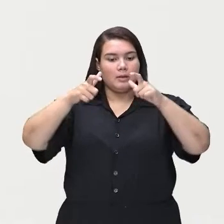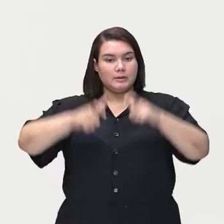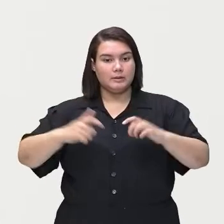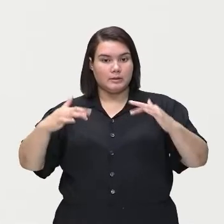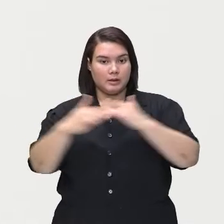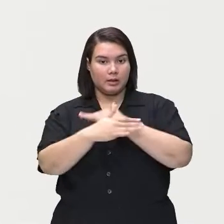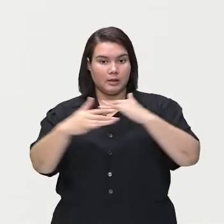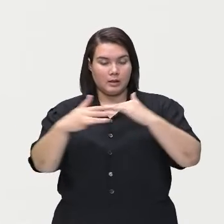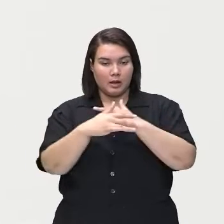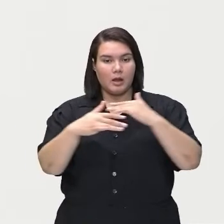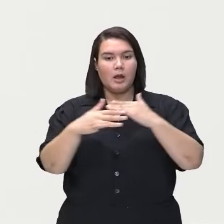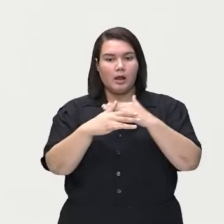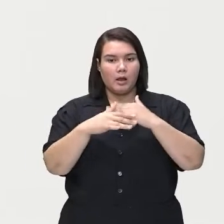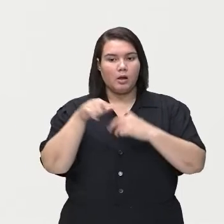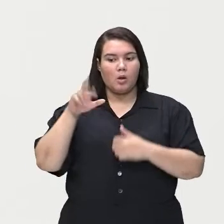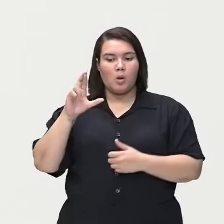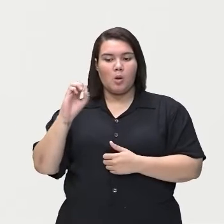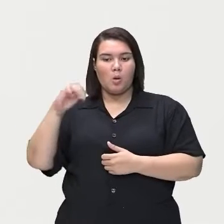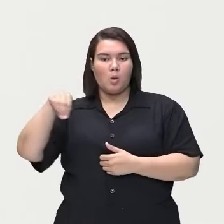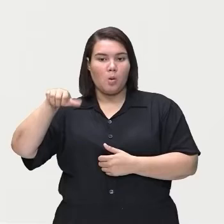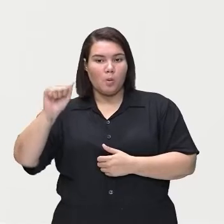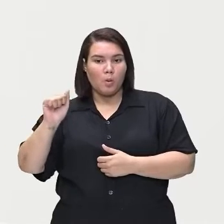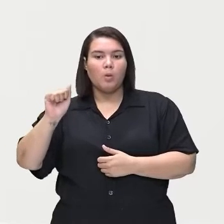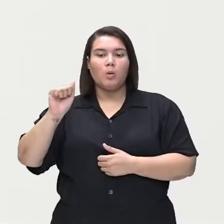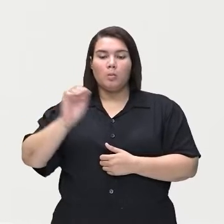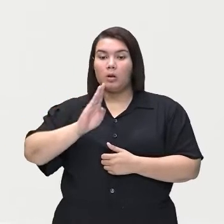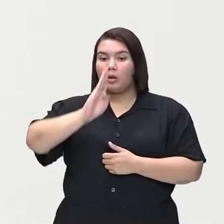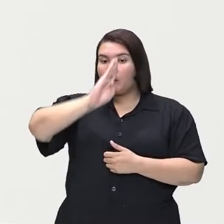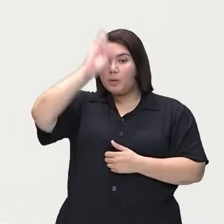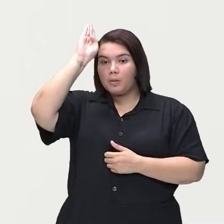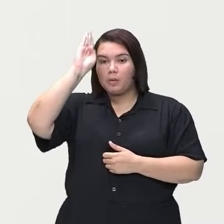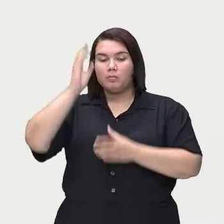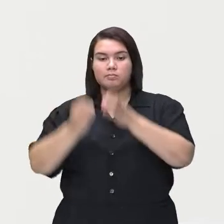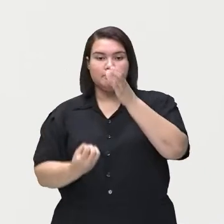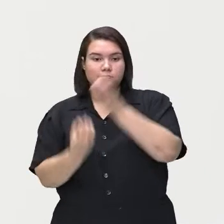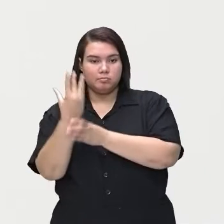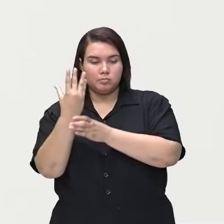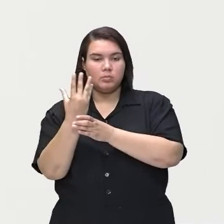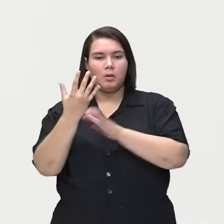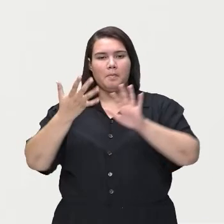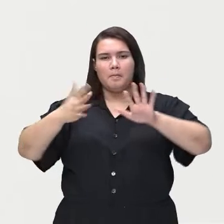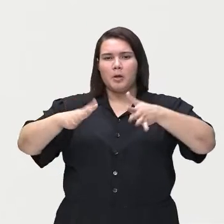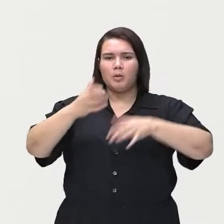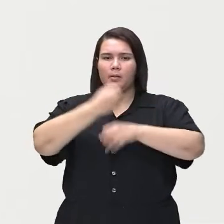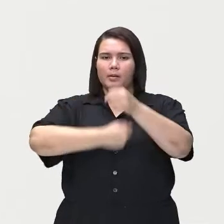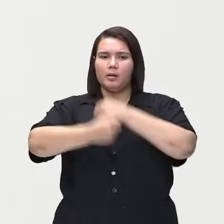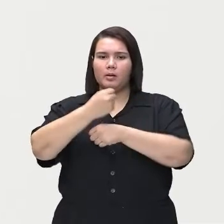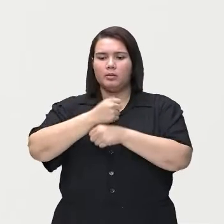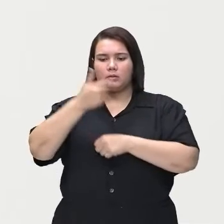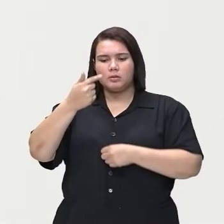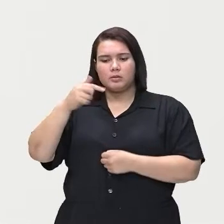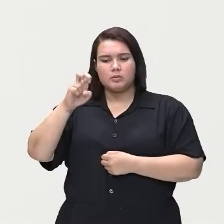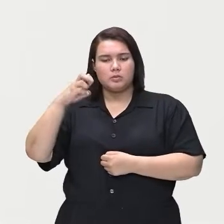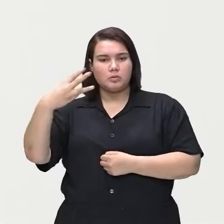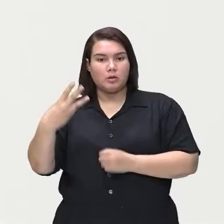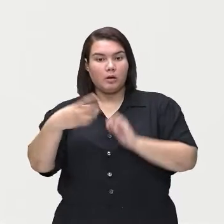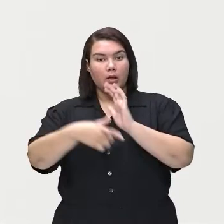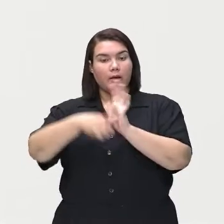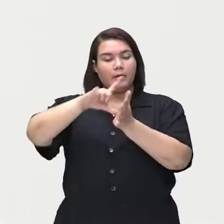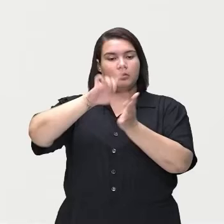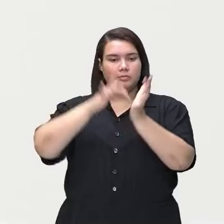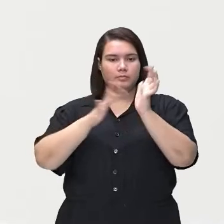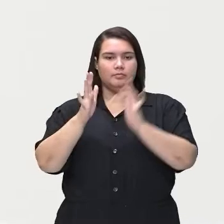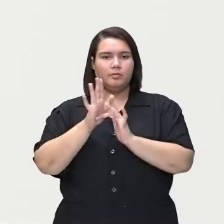é fundada ali por volta de 753 a.C., Rômulo seria o responsável pela fundação